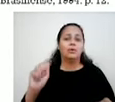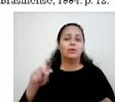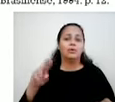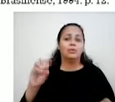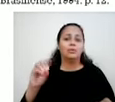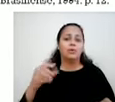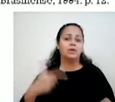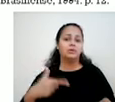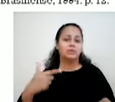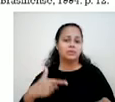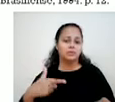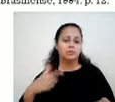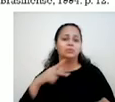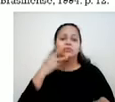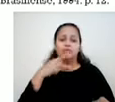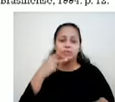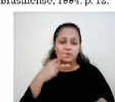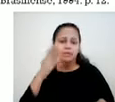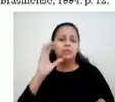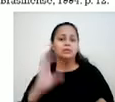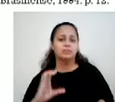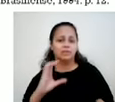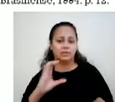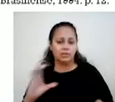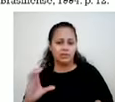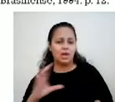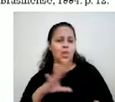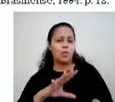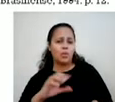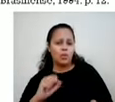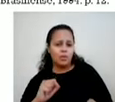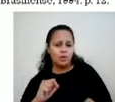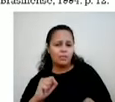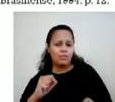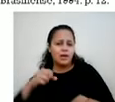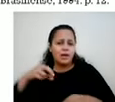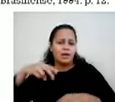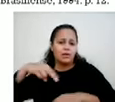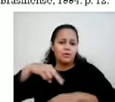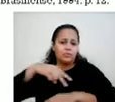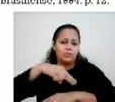Papa, né? Dizia aos cristãos: tomai o caminho do Santo